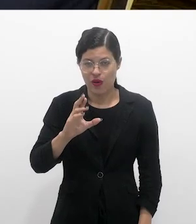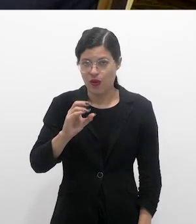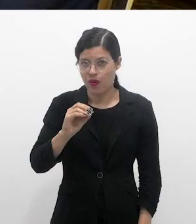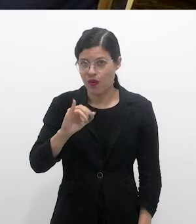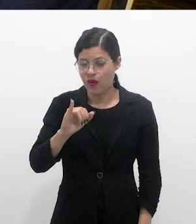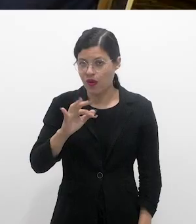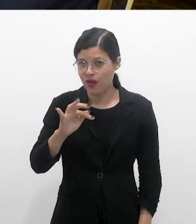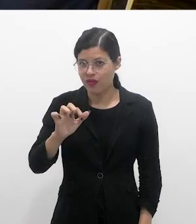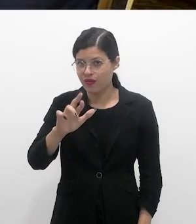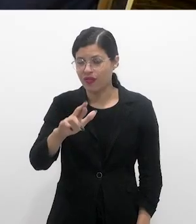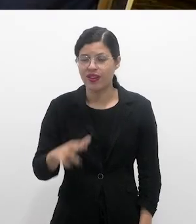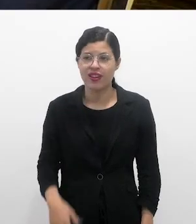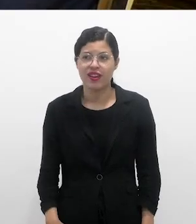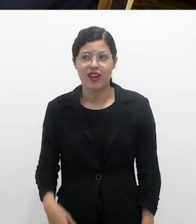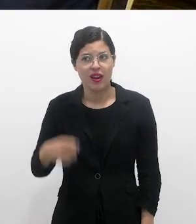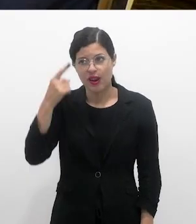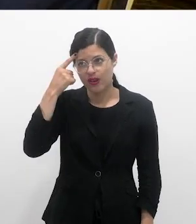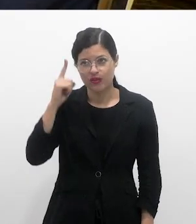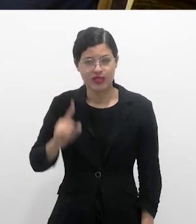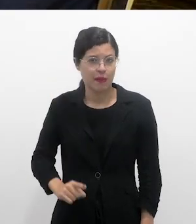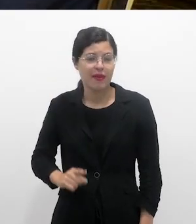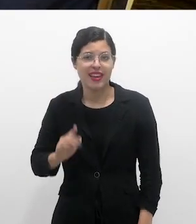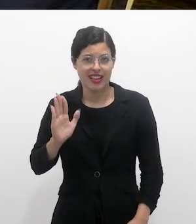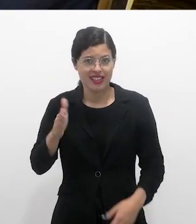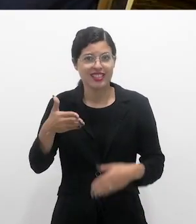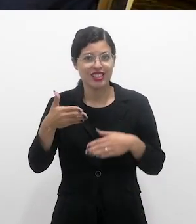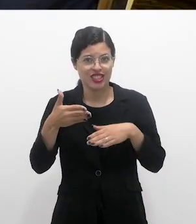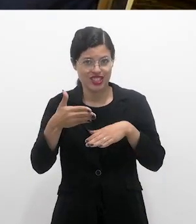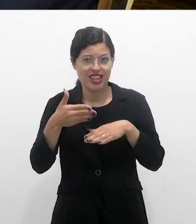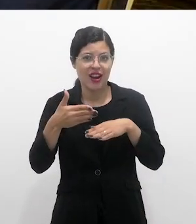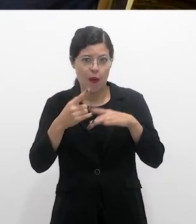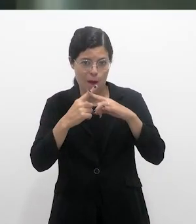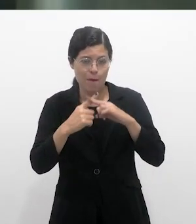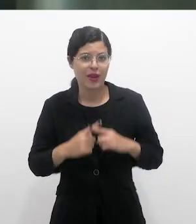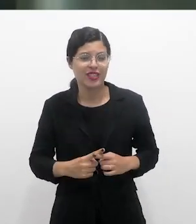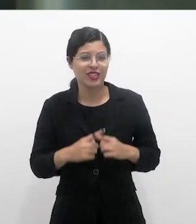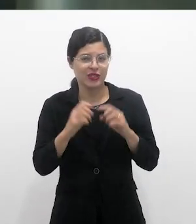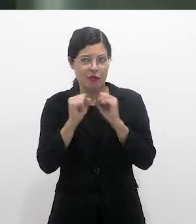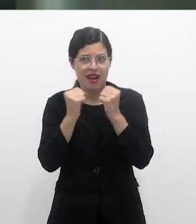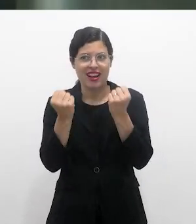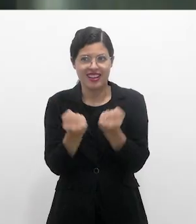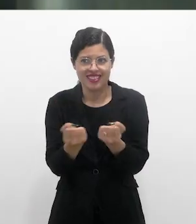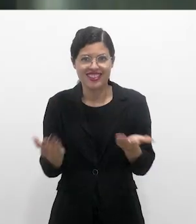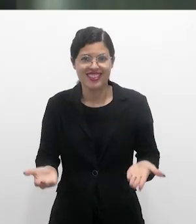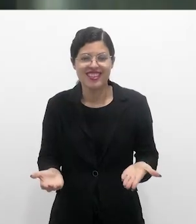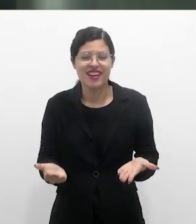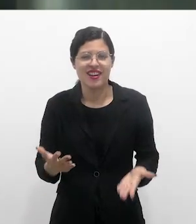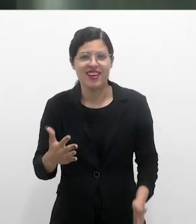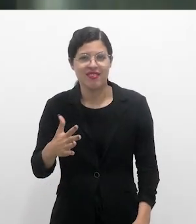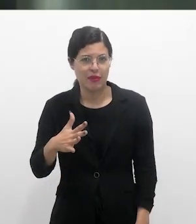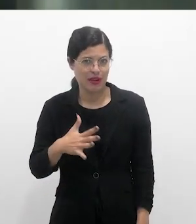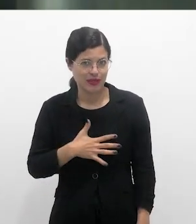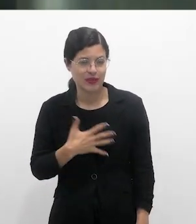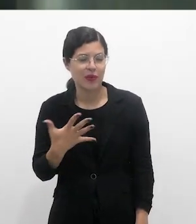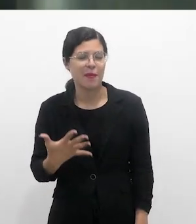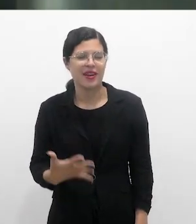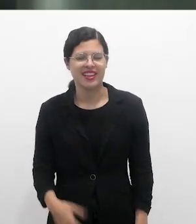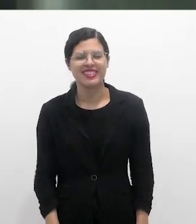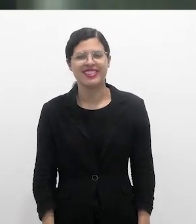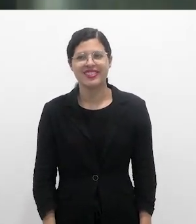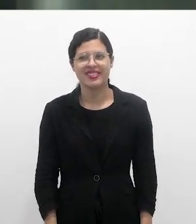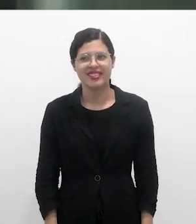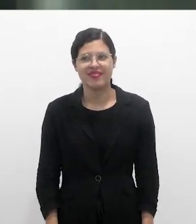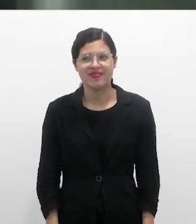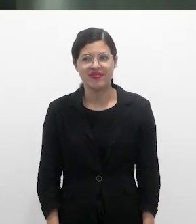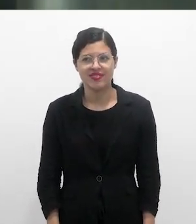lá, é verdade. E eu não sabia que ele tinha jogado Maracanã. E ele jogou uma partida. Então, para mim, foi uma maior surpresa. E